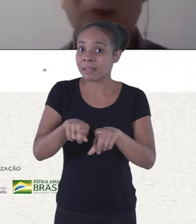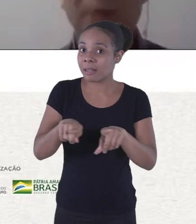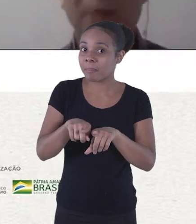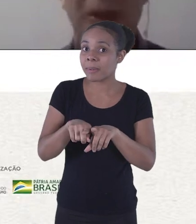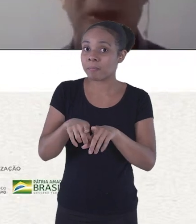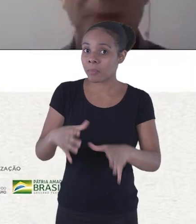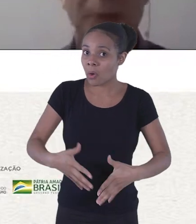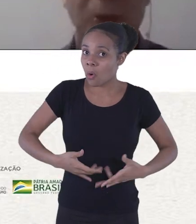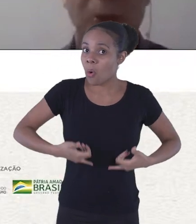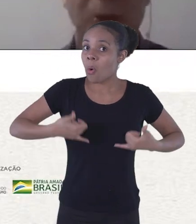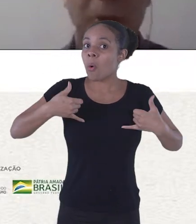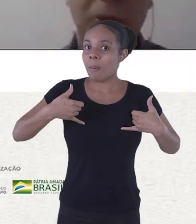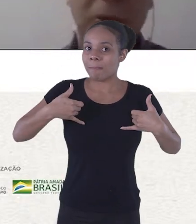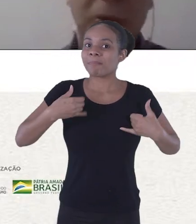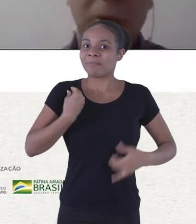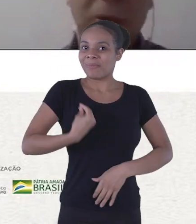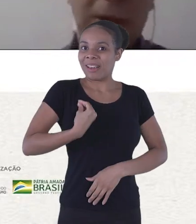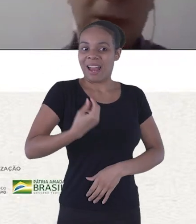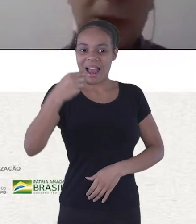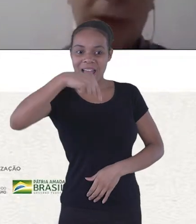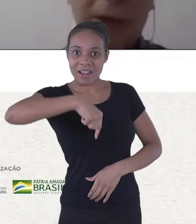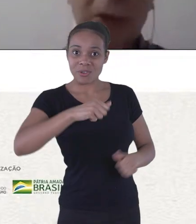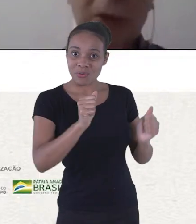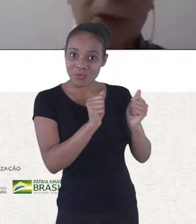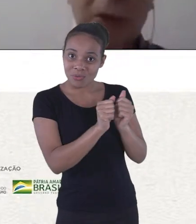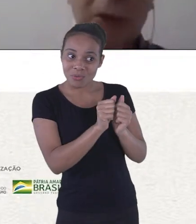honra de participar com o Luiz. O Luiz, eu